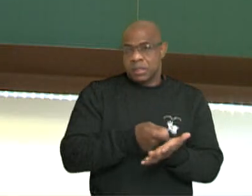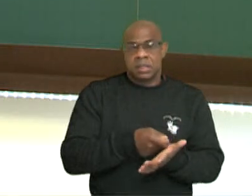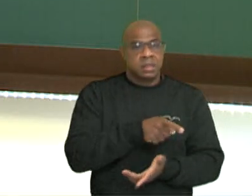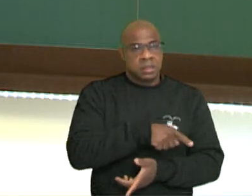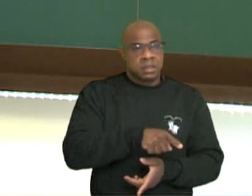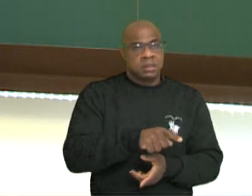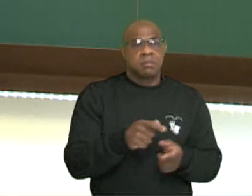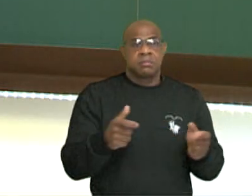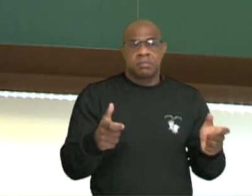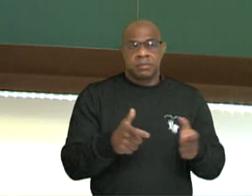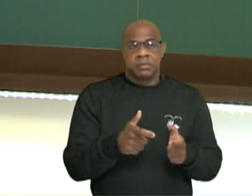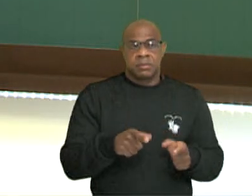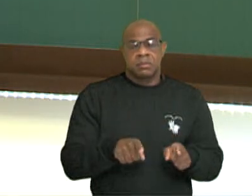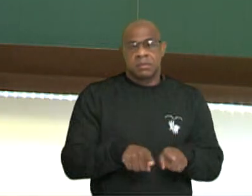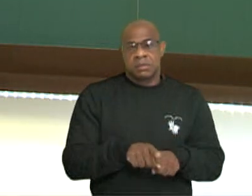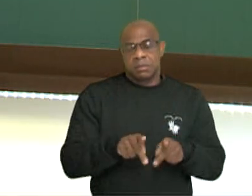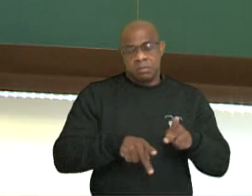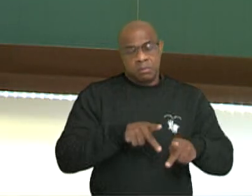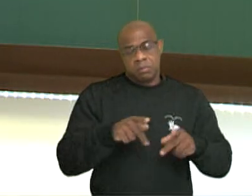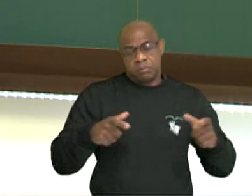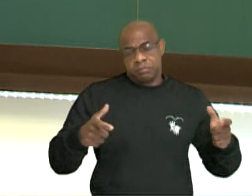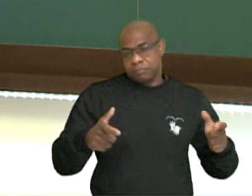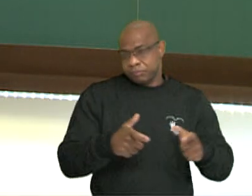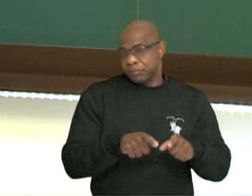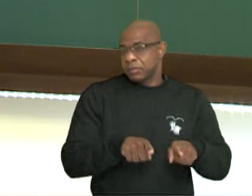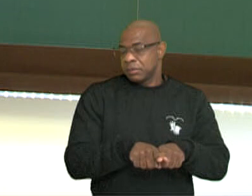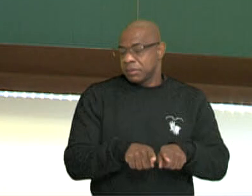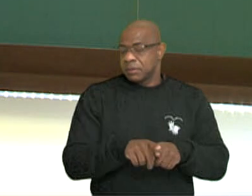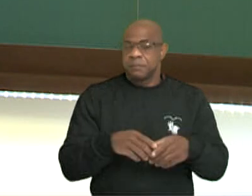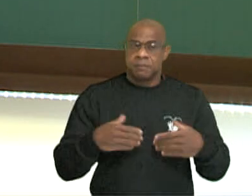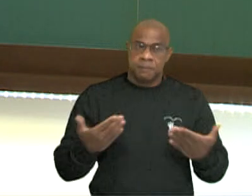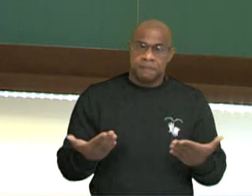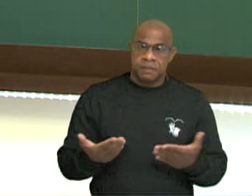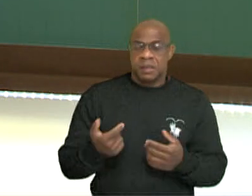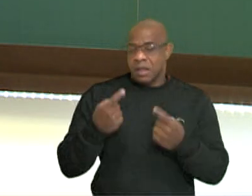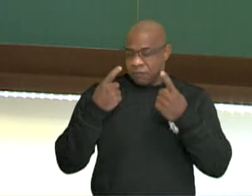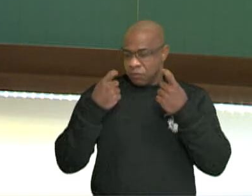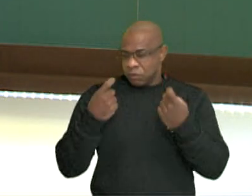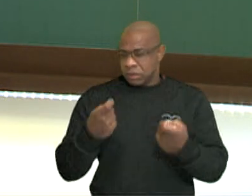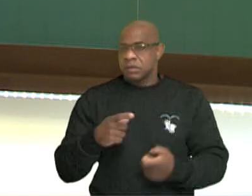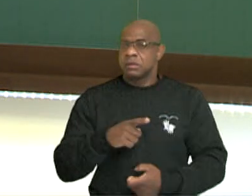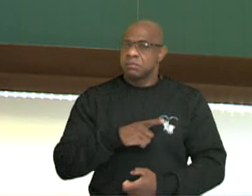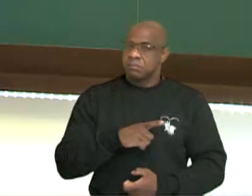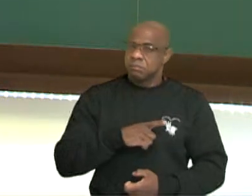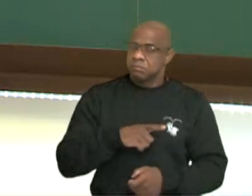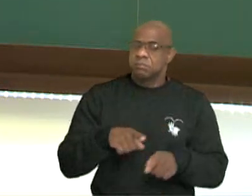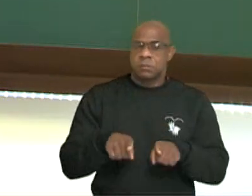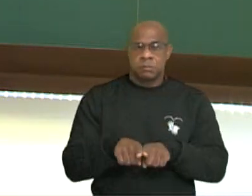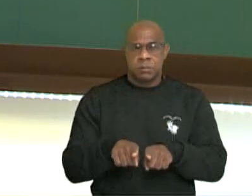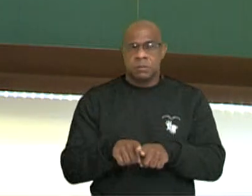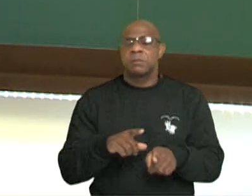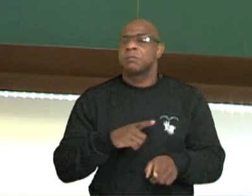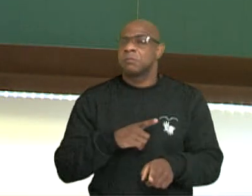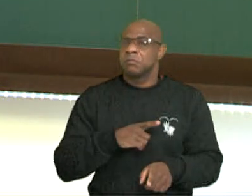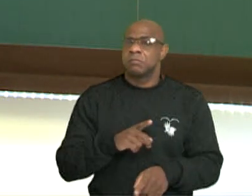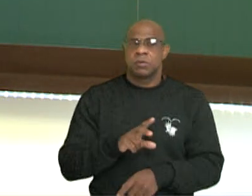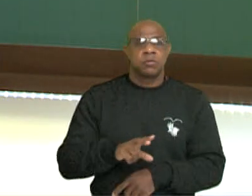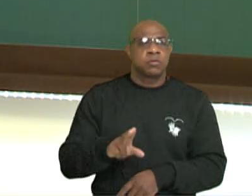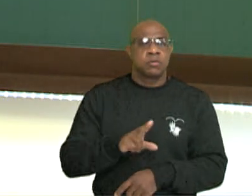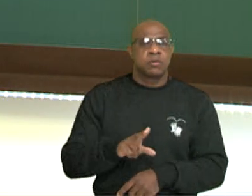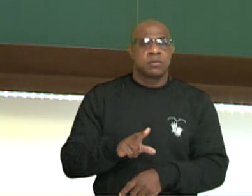também a diminuir também a sua população. Frente a isso, a violência, né, do que nós usamos o